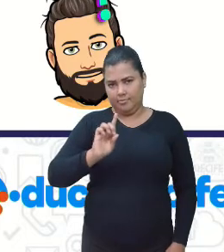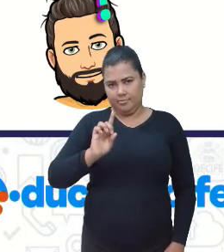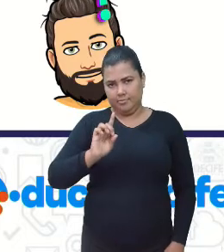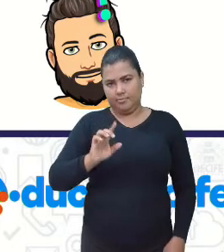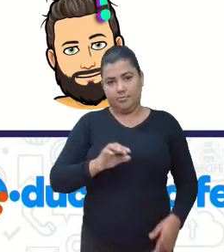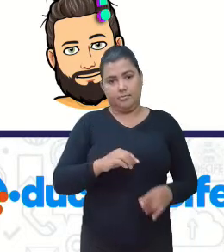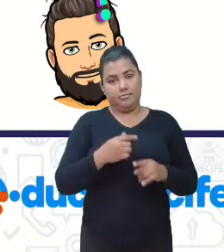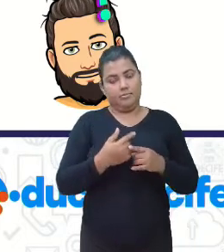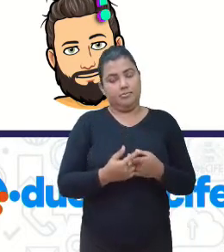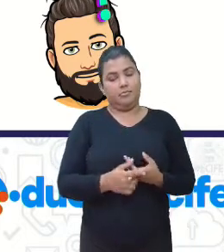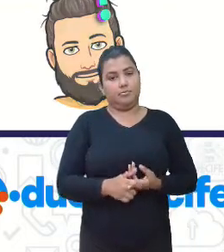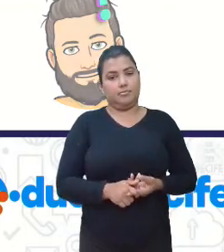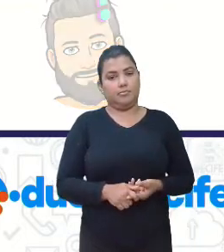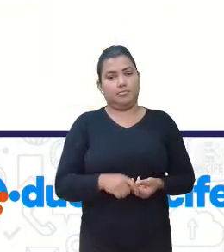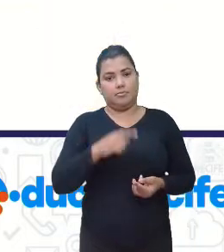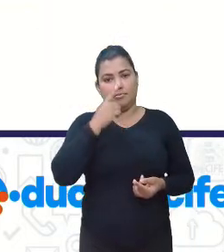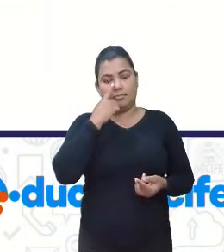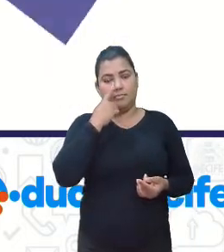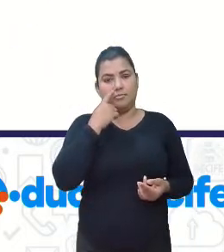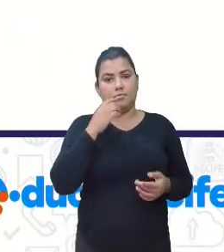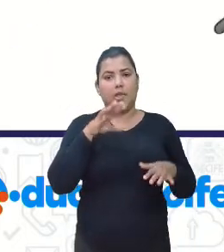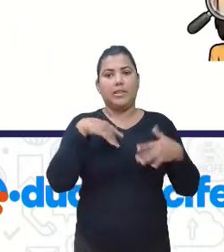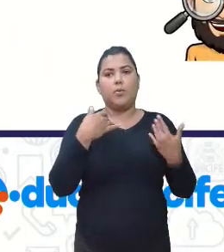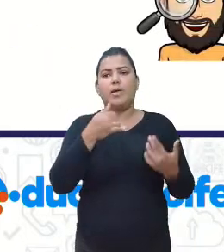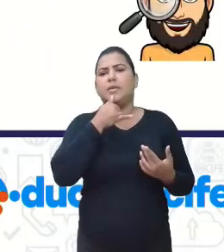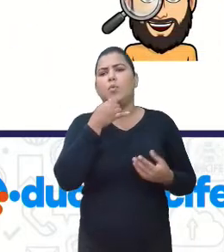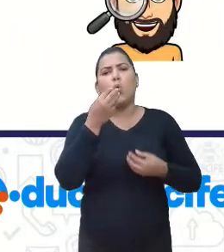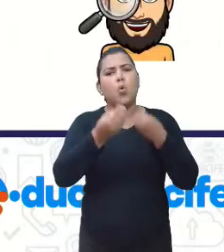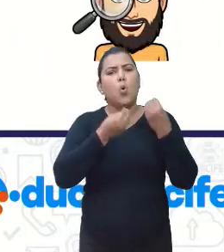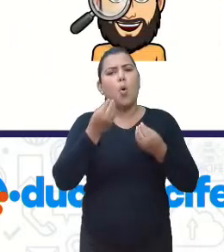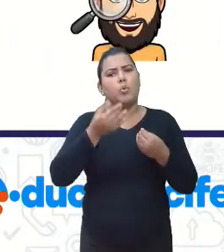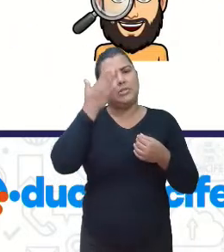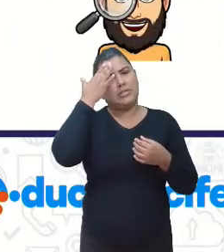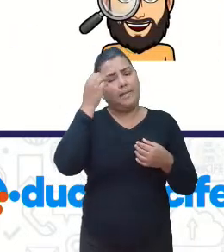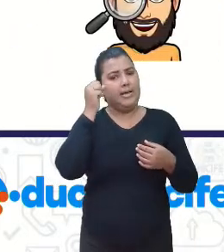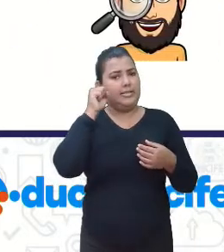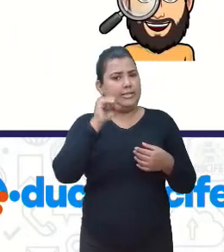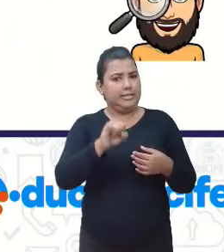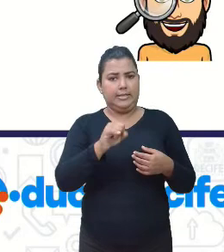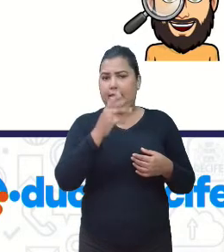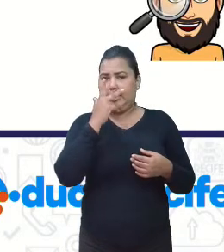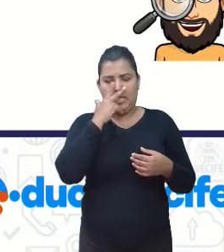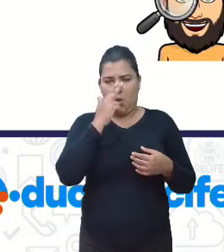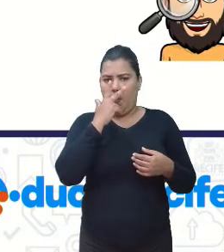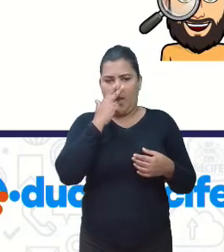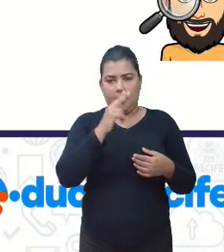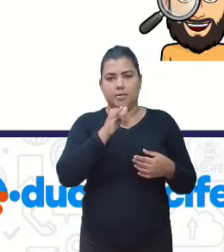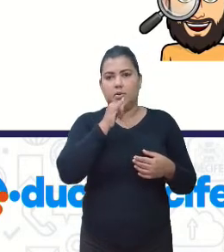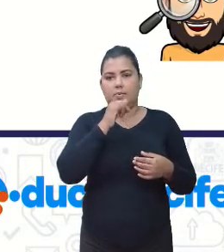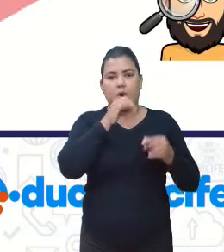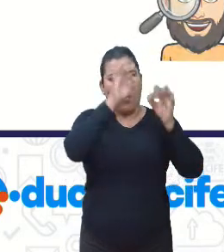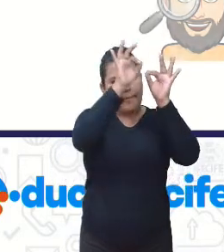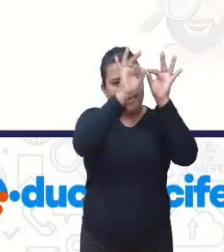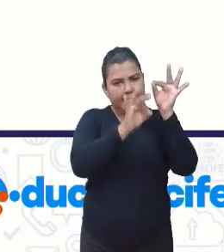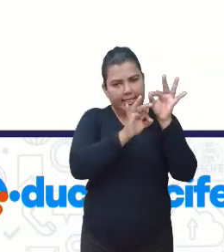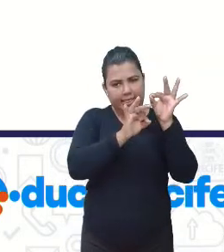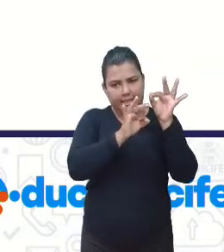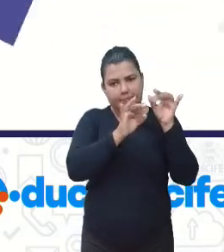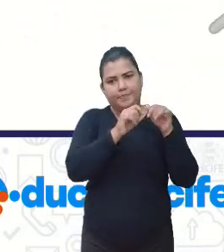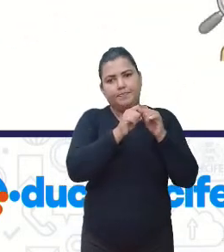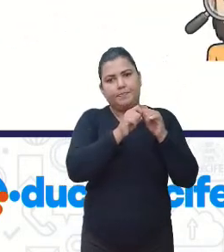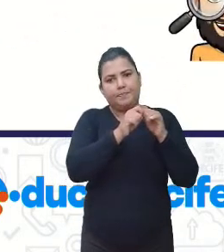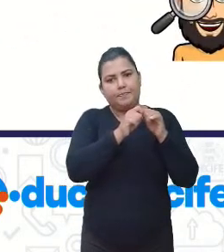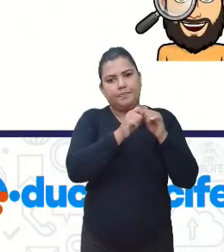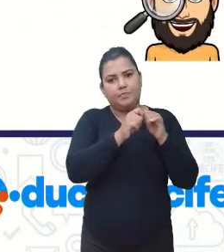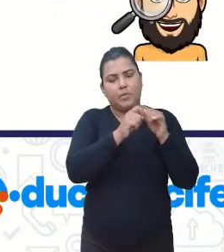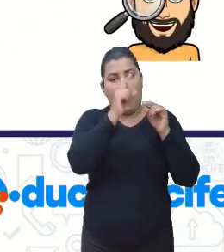à largura, né? Mas para a gente verificar isso daí, para a gente ter certeza, eu fiz as medições aqui, ó. Então coloquei a régua,